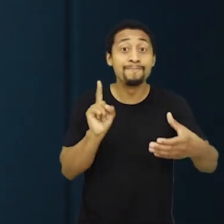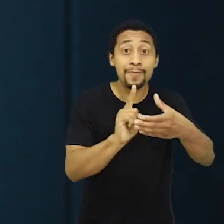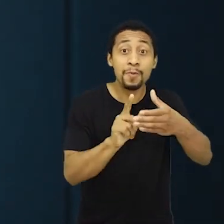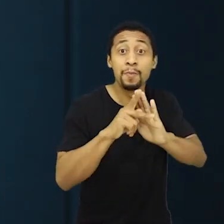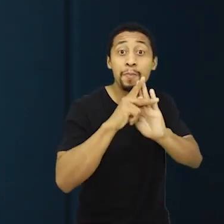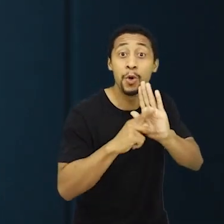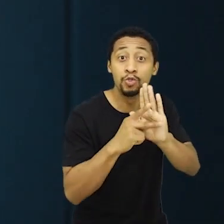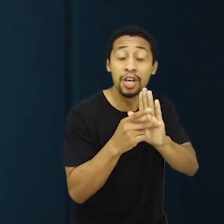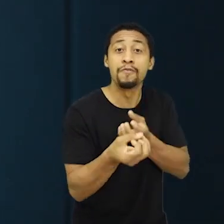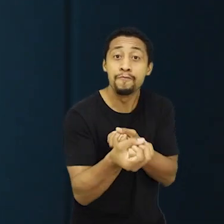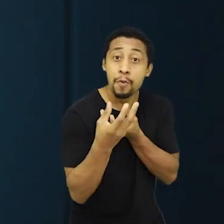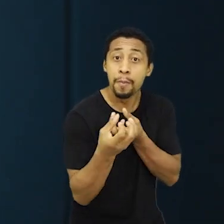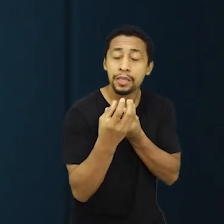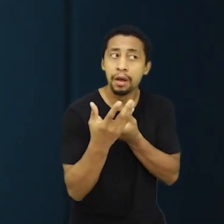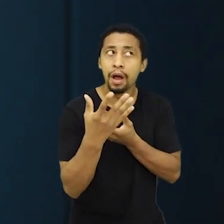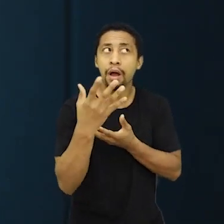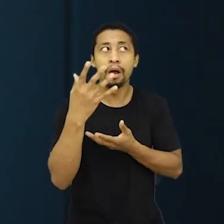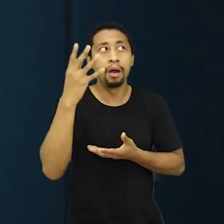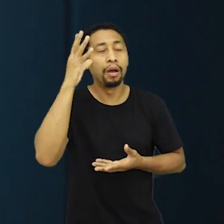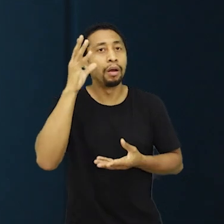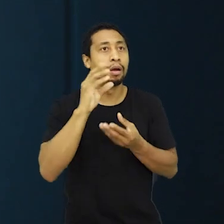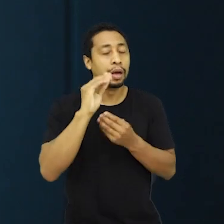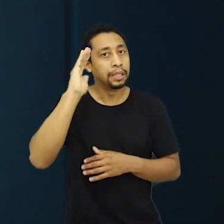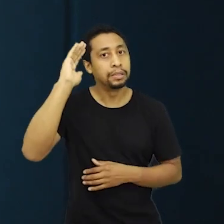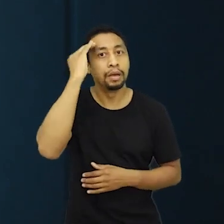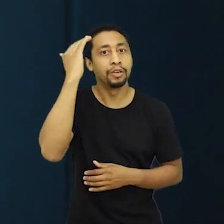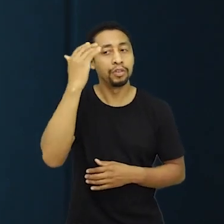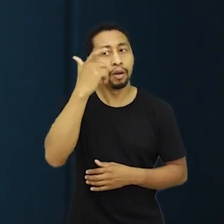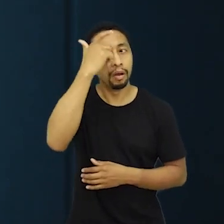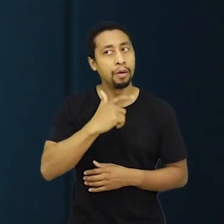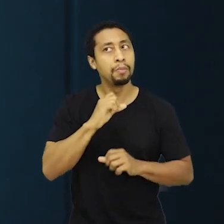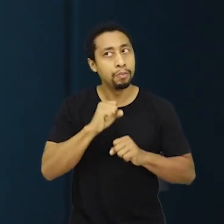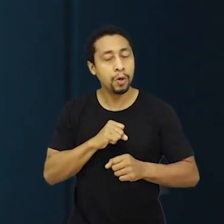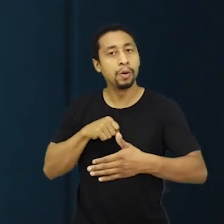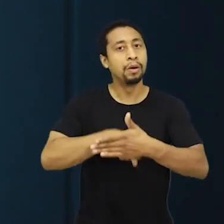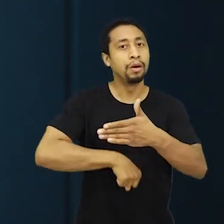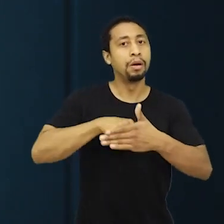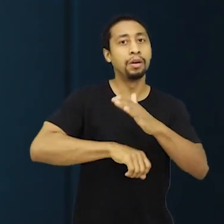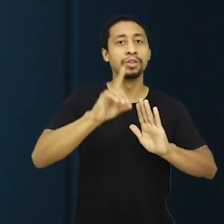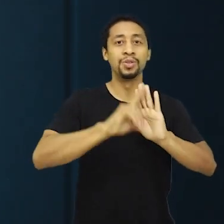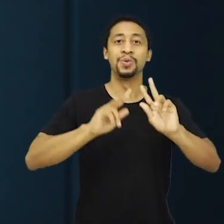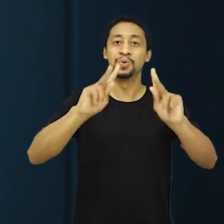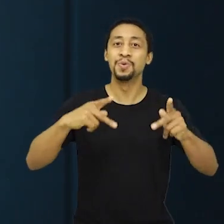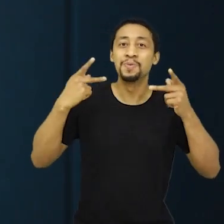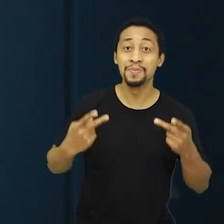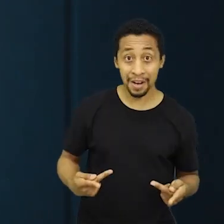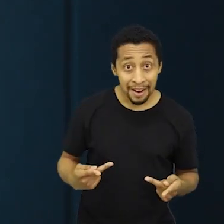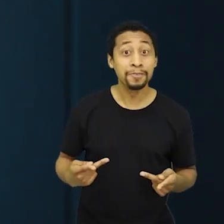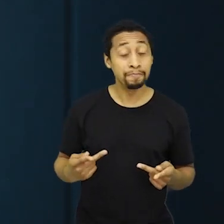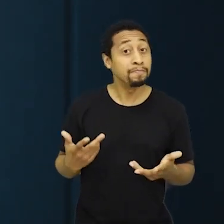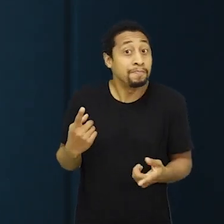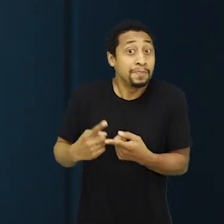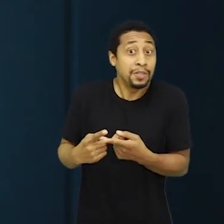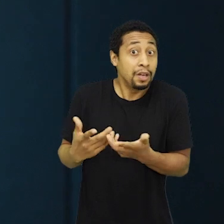entenda na sua luta cotidiana como alguém que está lutando pelos direitos humanos e que quando está lutando pelos direitos humanos está lutando pela